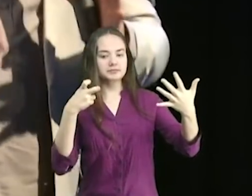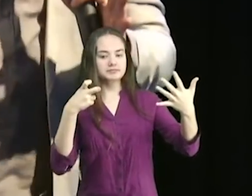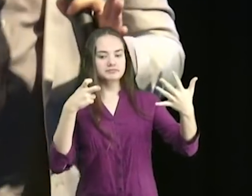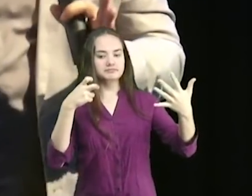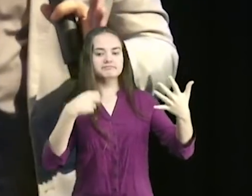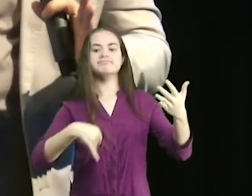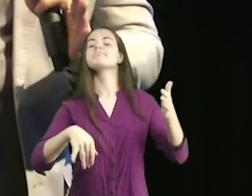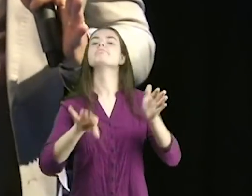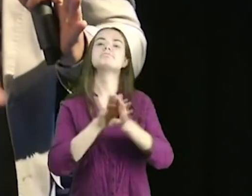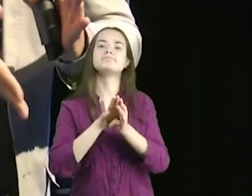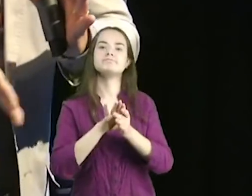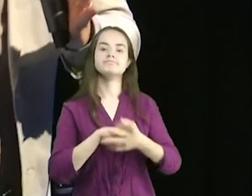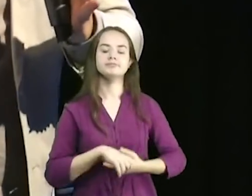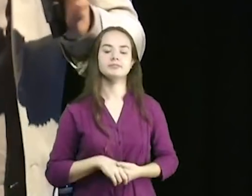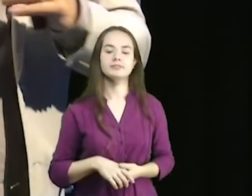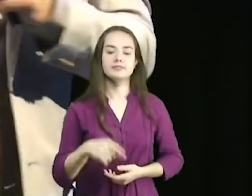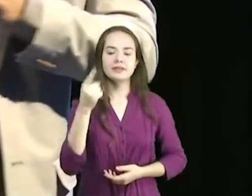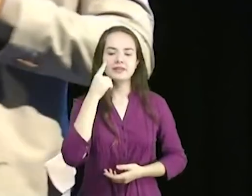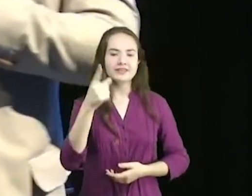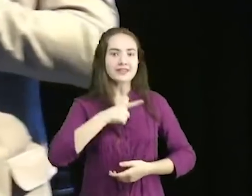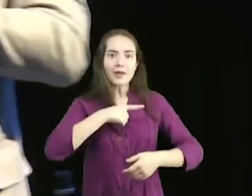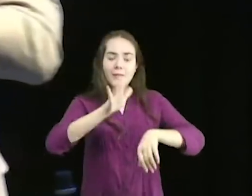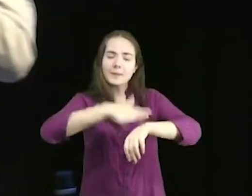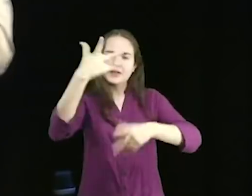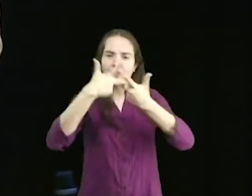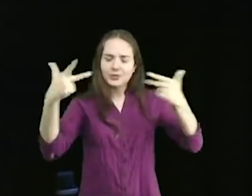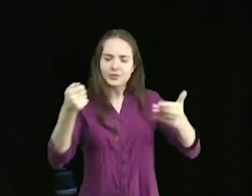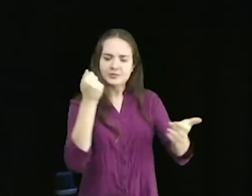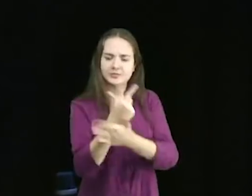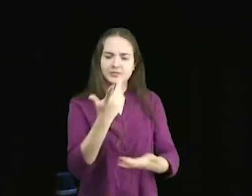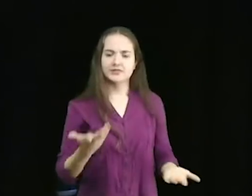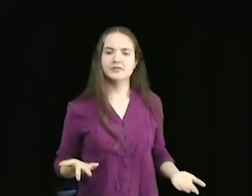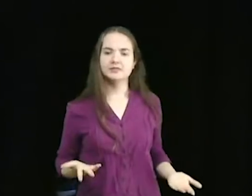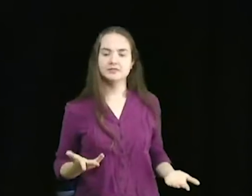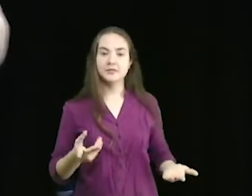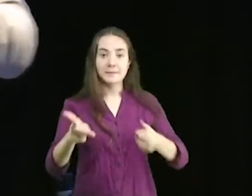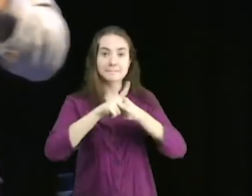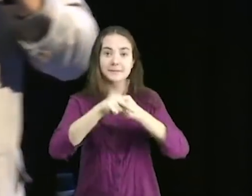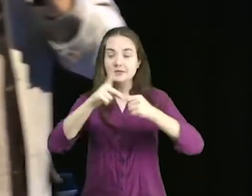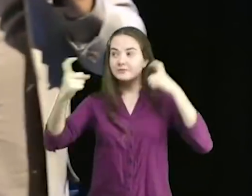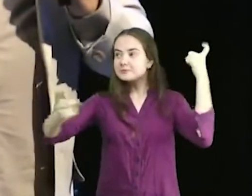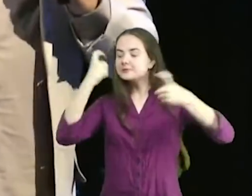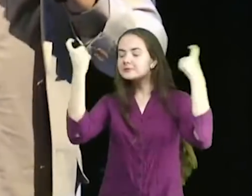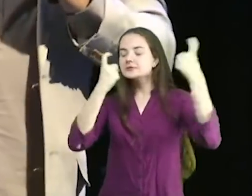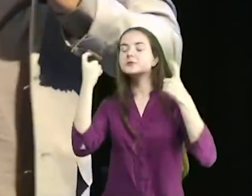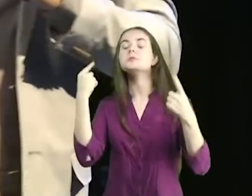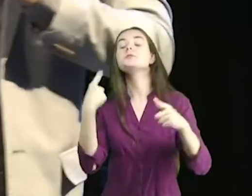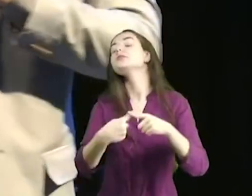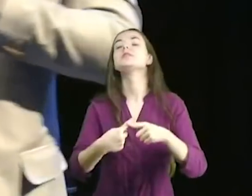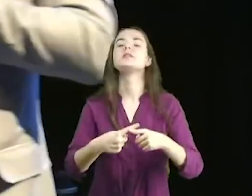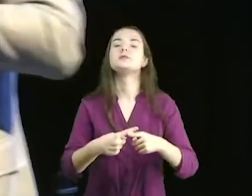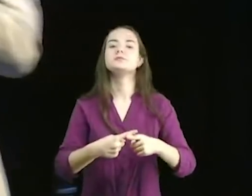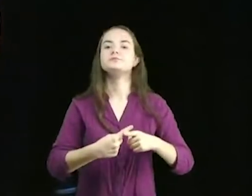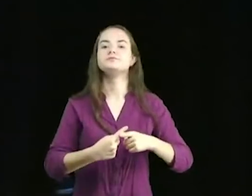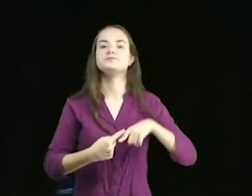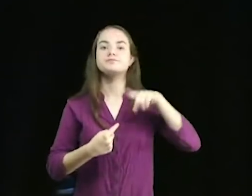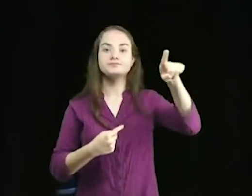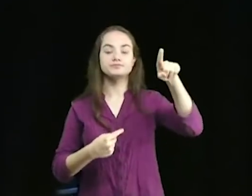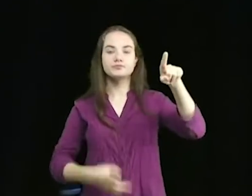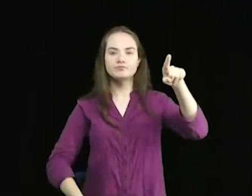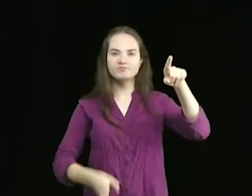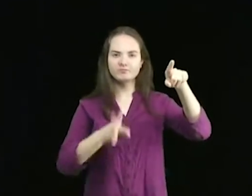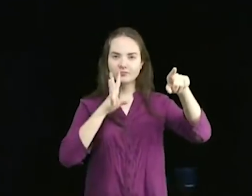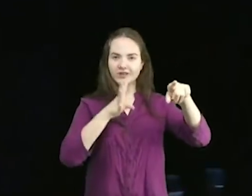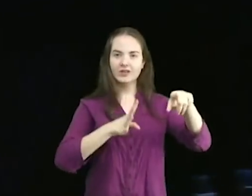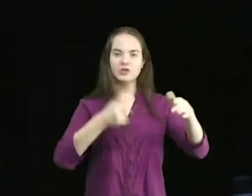hora de pagar a conta, você fala: mas meu Deus, ainda tem mais isso para pagar? Pedro estava desesperado, por quê? Os centuriões do templo